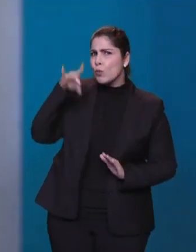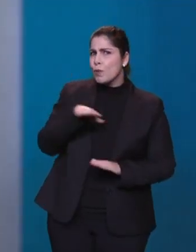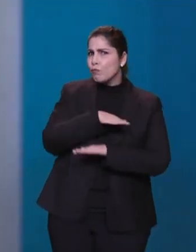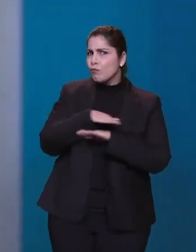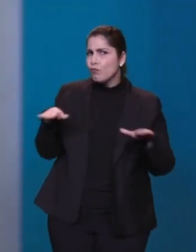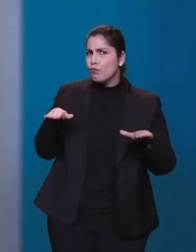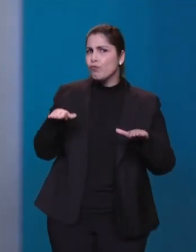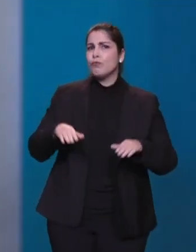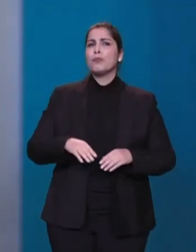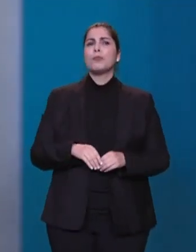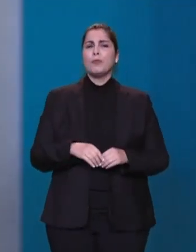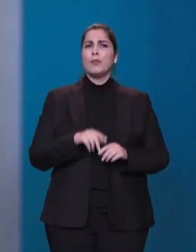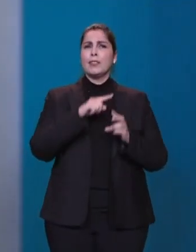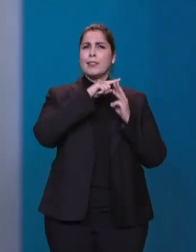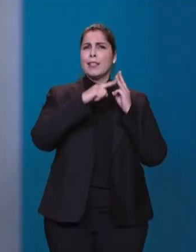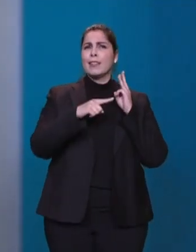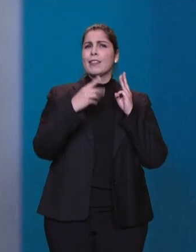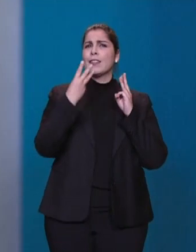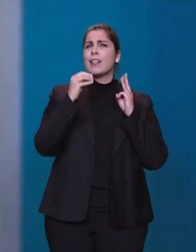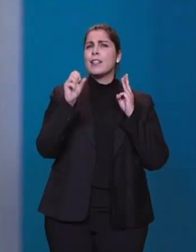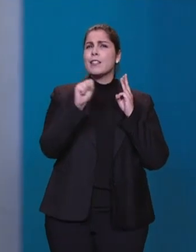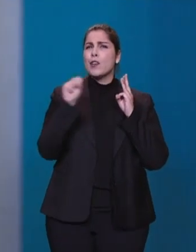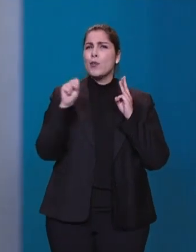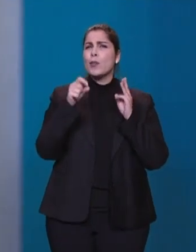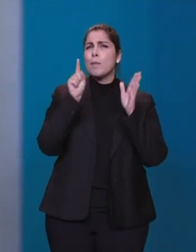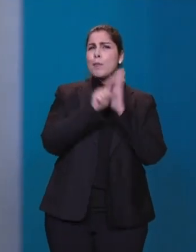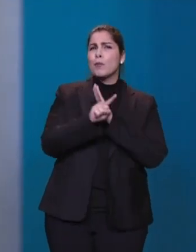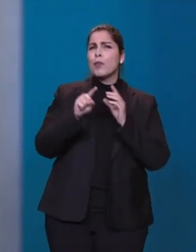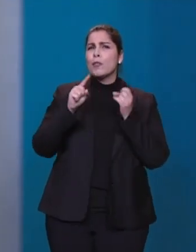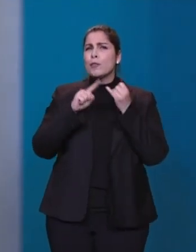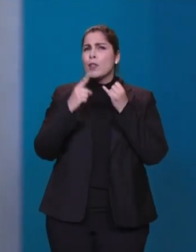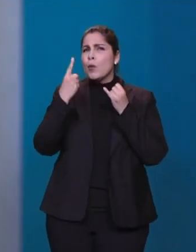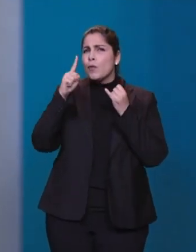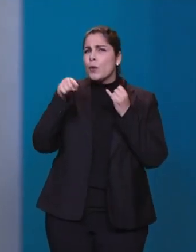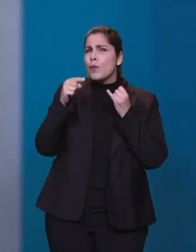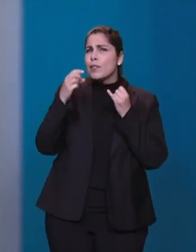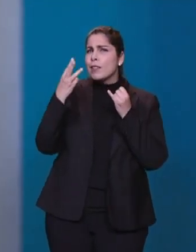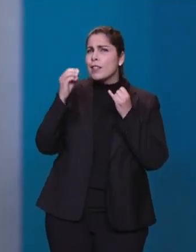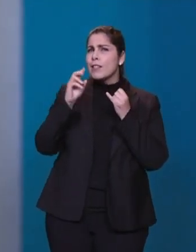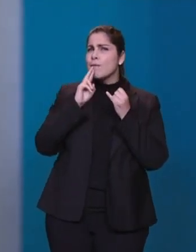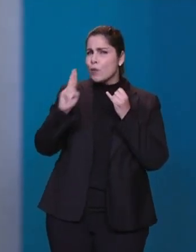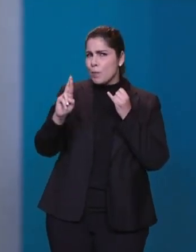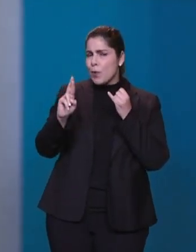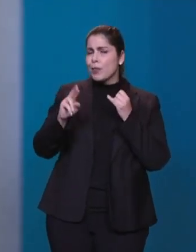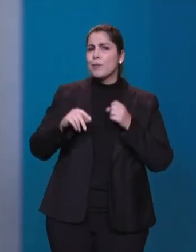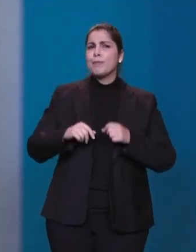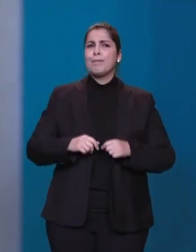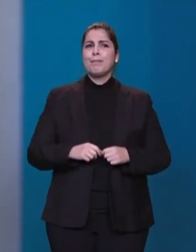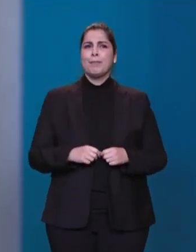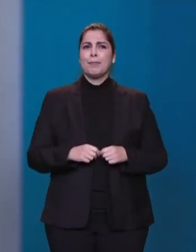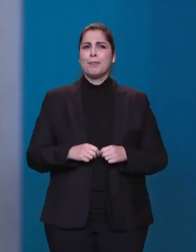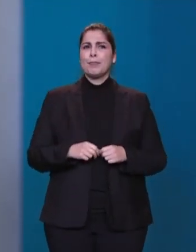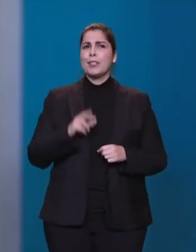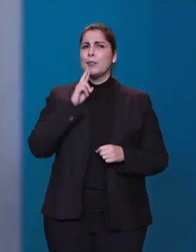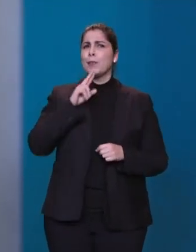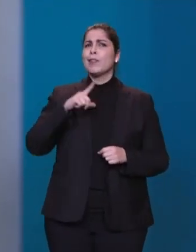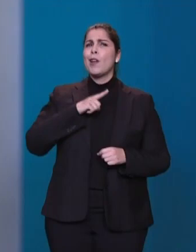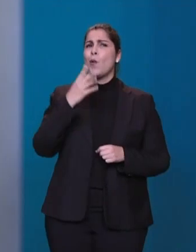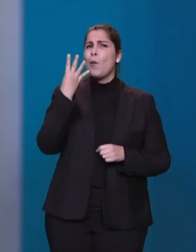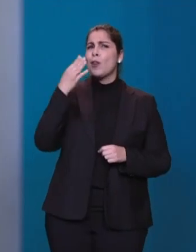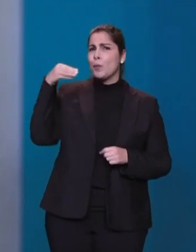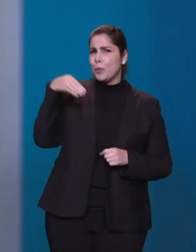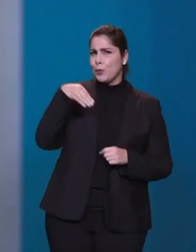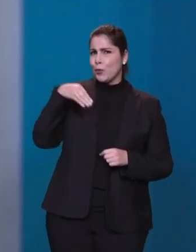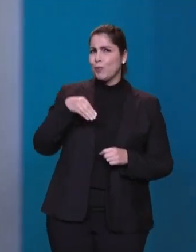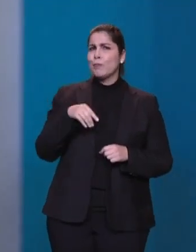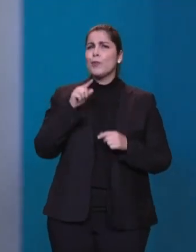30 segundos para fazer a pergunta e 1 minuto e meio para a réplica. O candidato que responder terá 4 minutos que poderá dividir